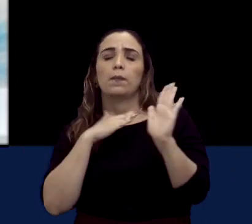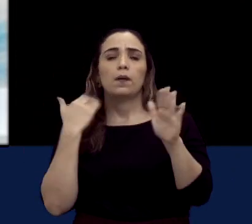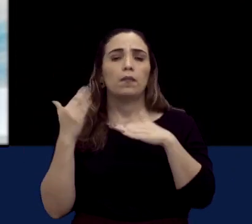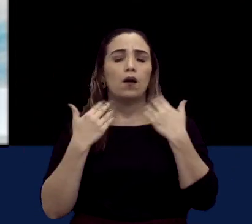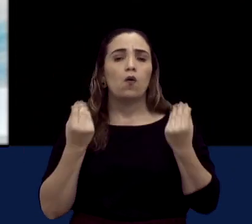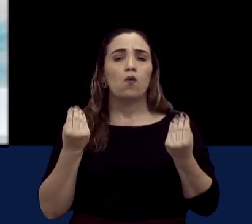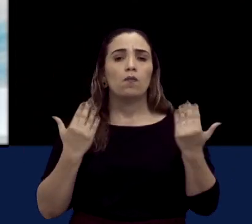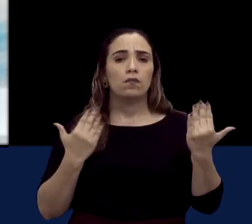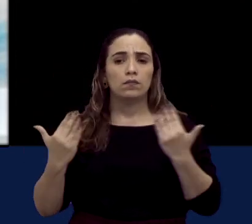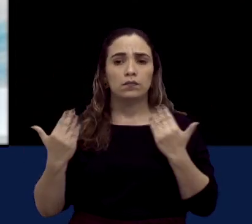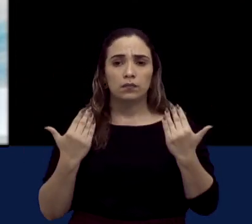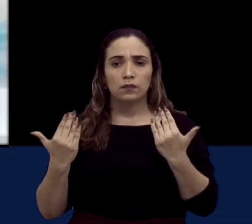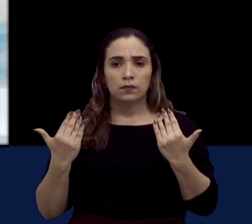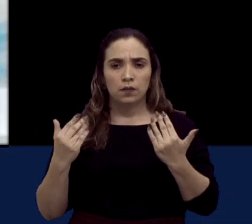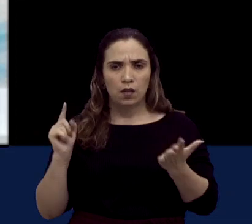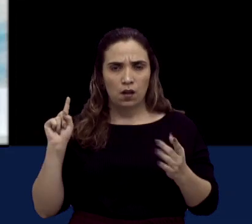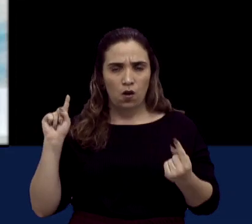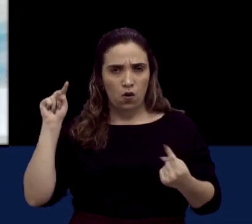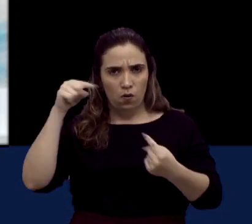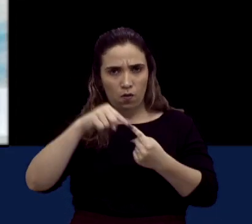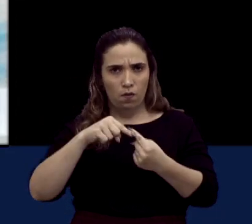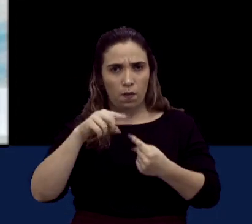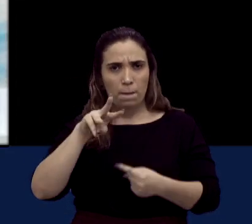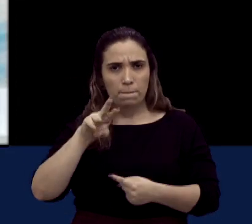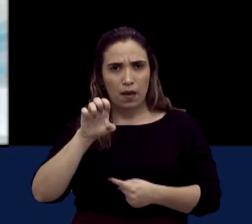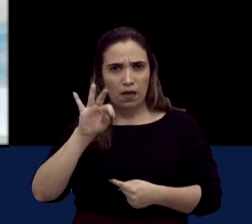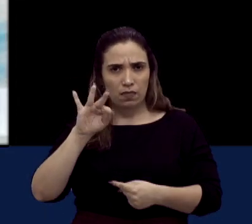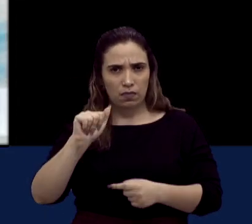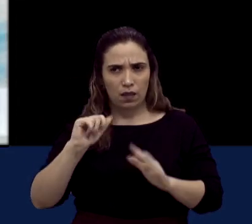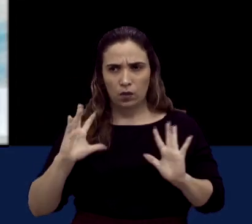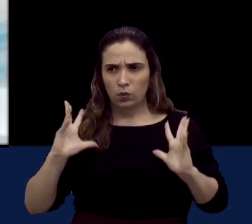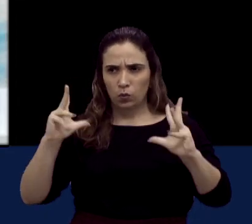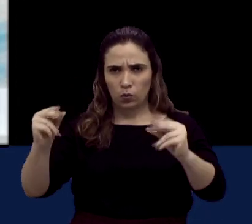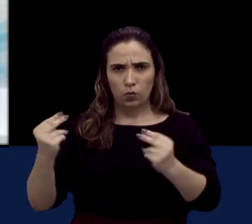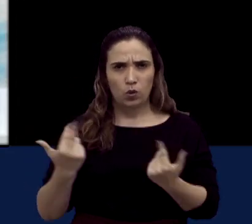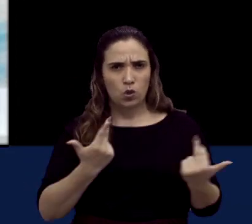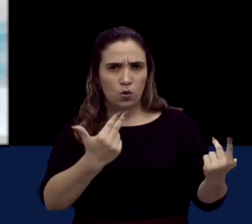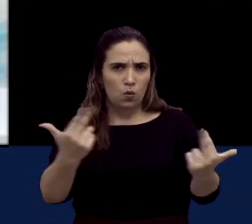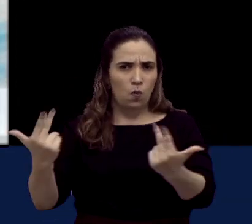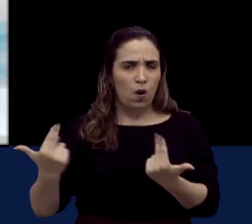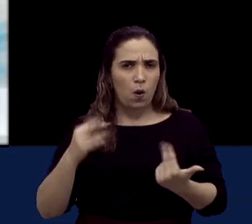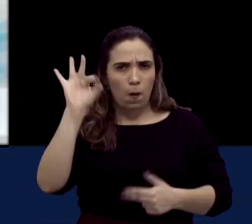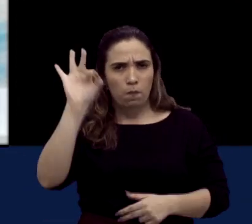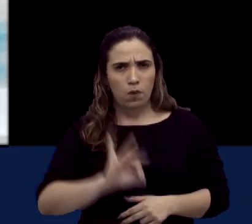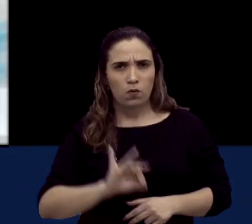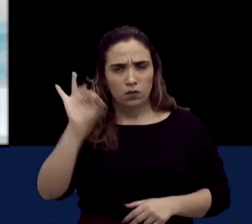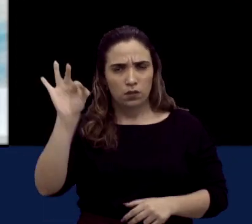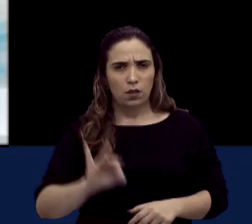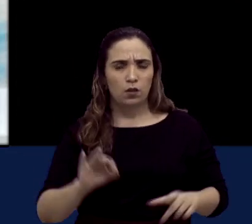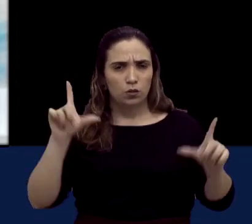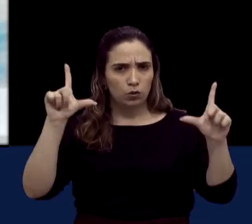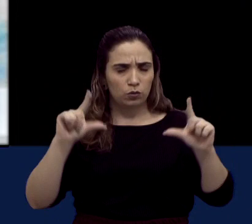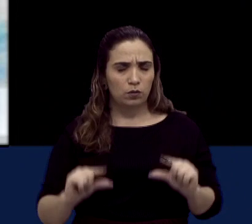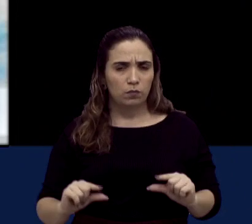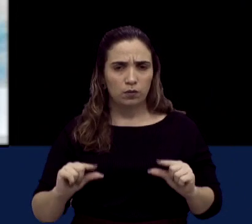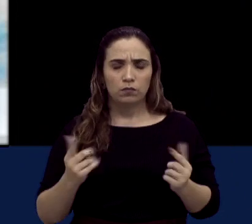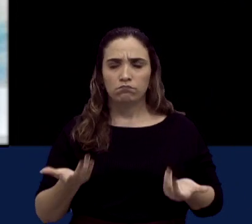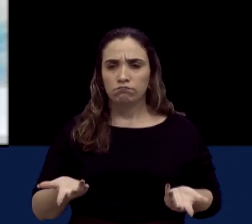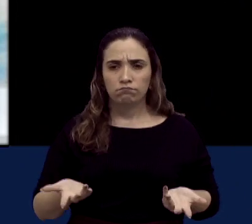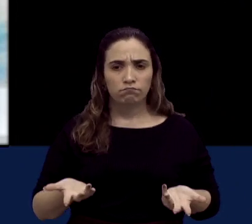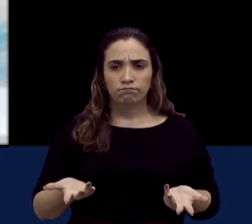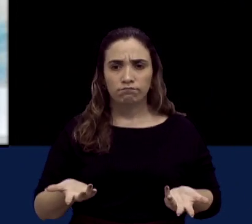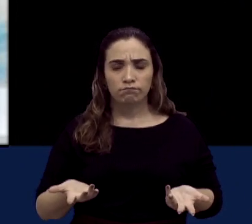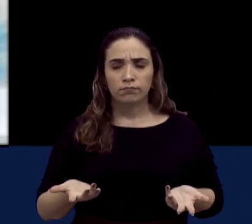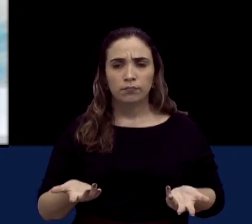fazer uma meta linear para esses territórios, todo mundo tem que diminuir tantos %, ou eu tenho